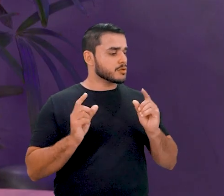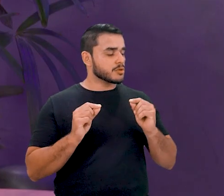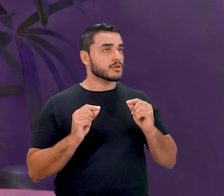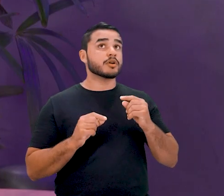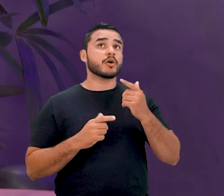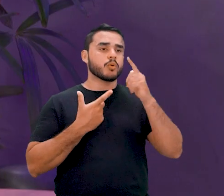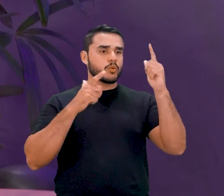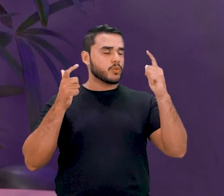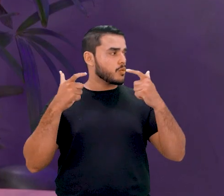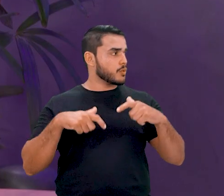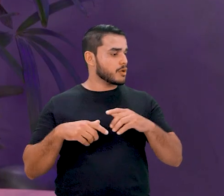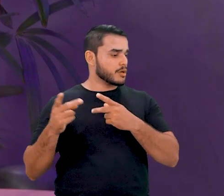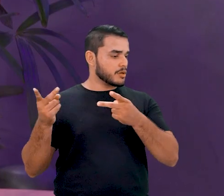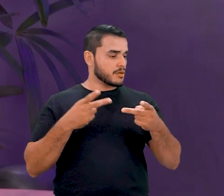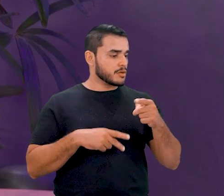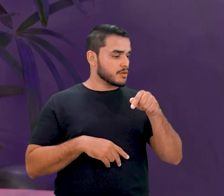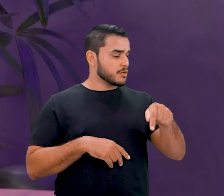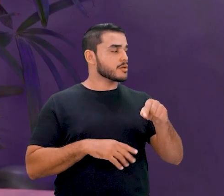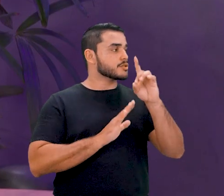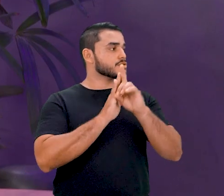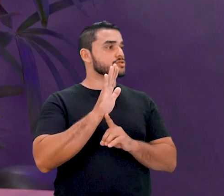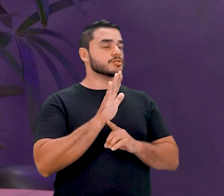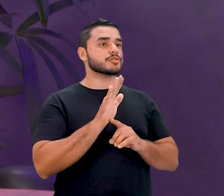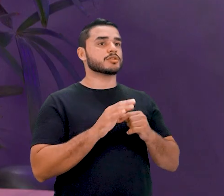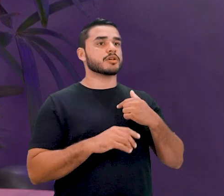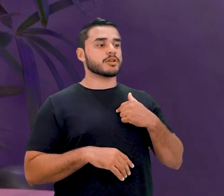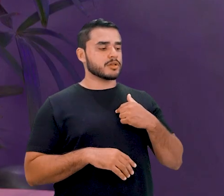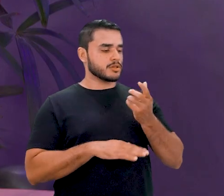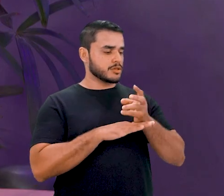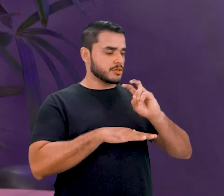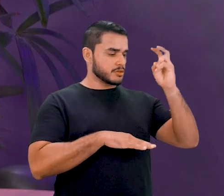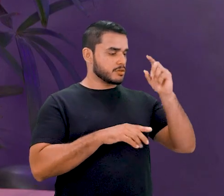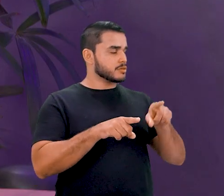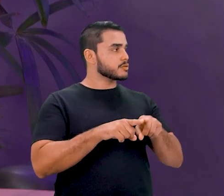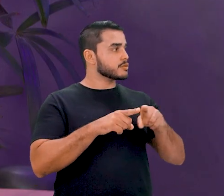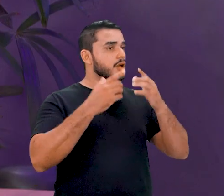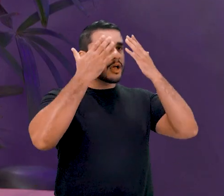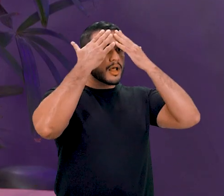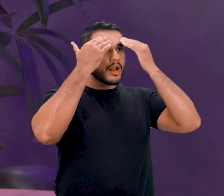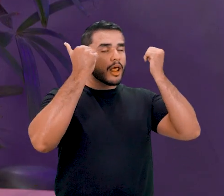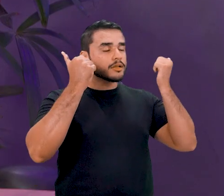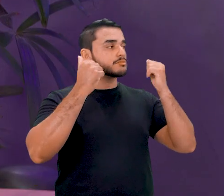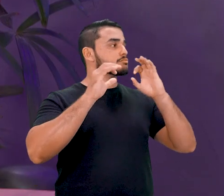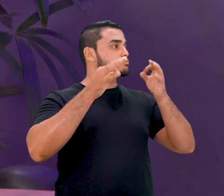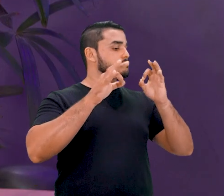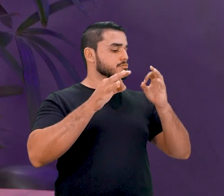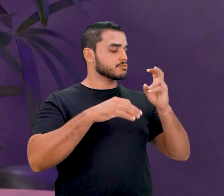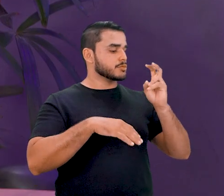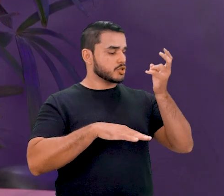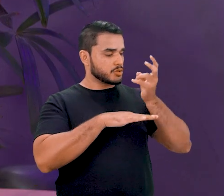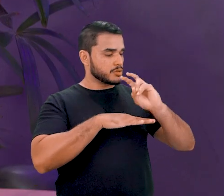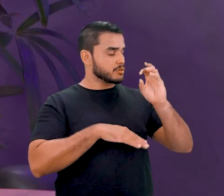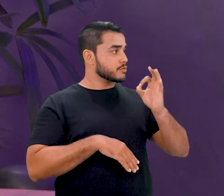a Fortaleza para acessar esses espaços de cultura e de lazer e de turismo que estão se